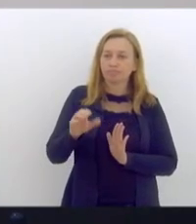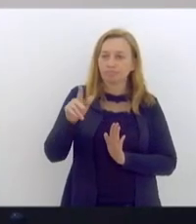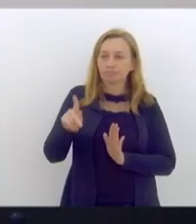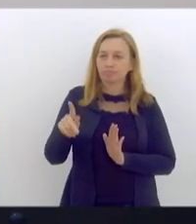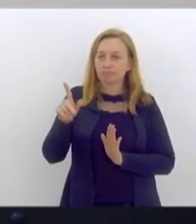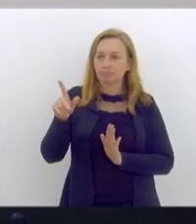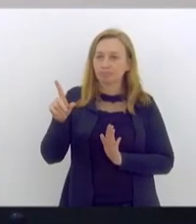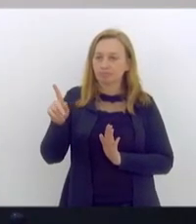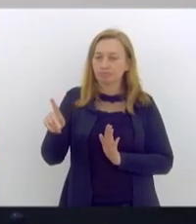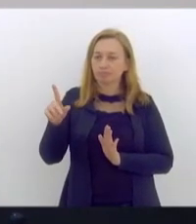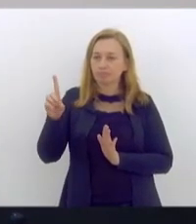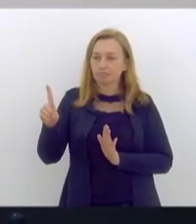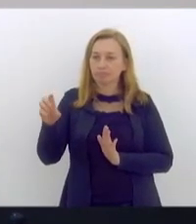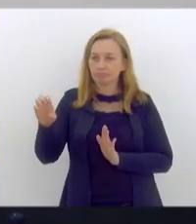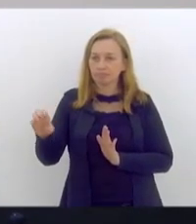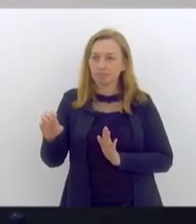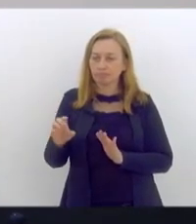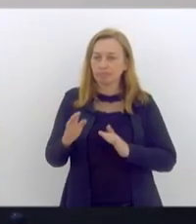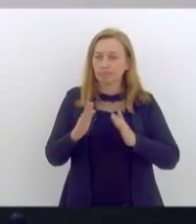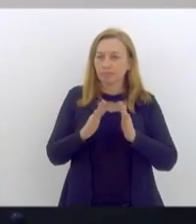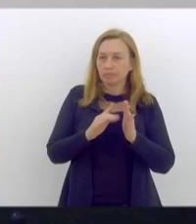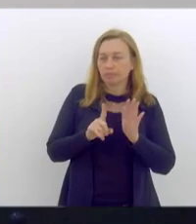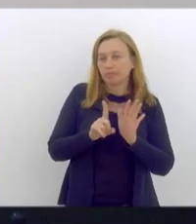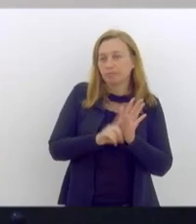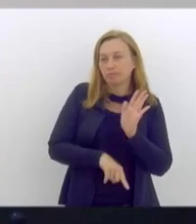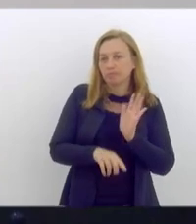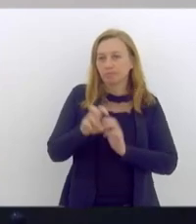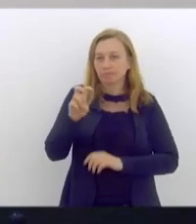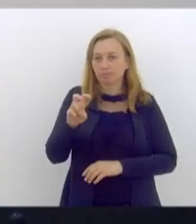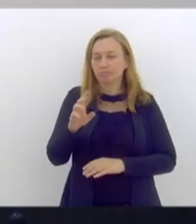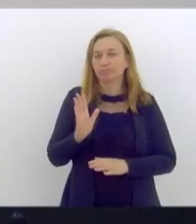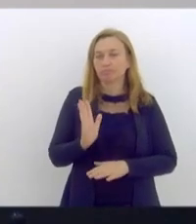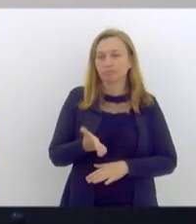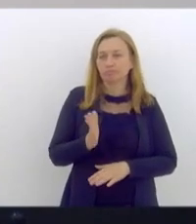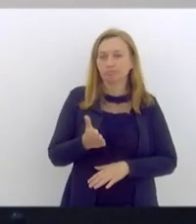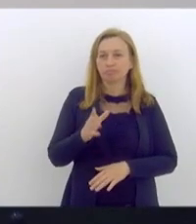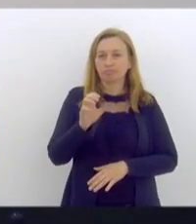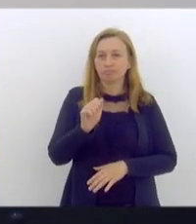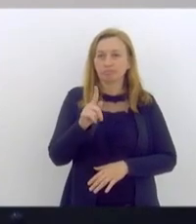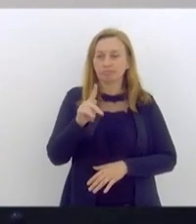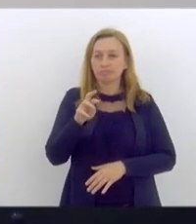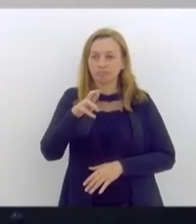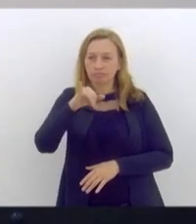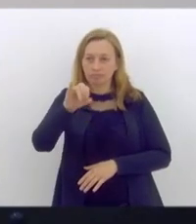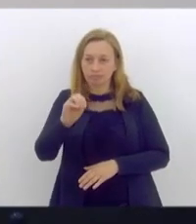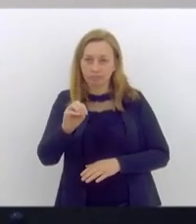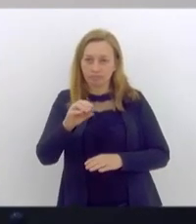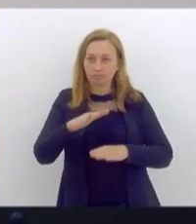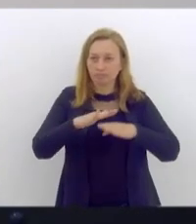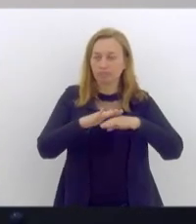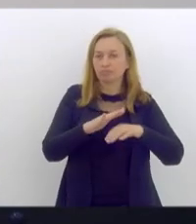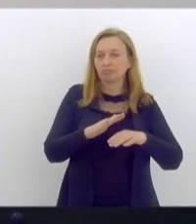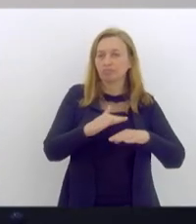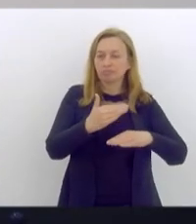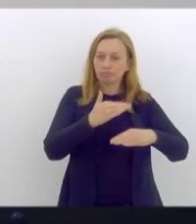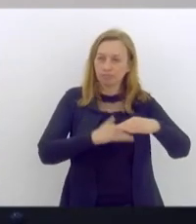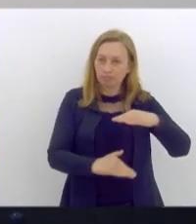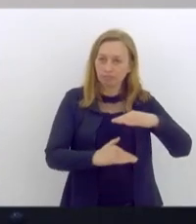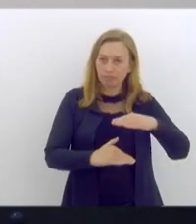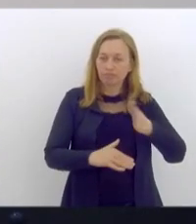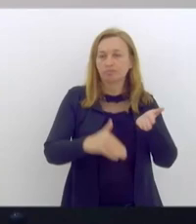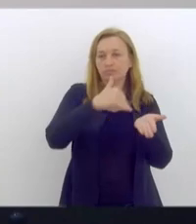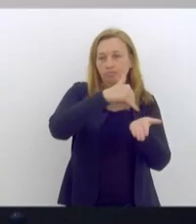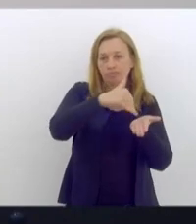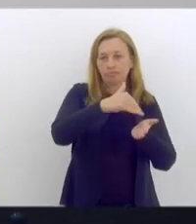abaixo de 5 já que eu achei Rio é subordinada a secretaria